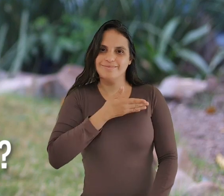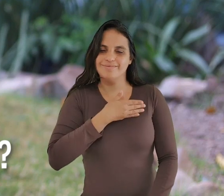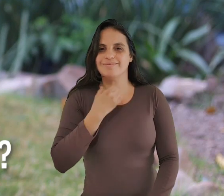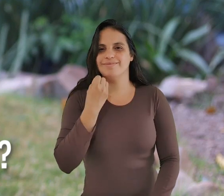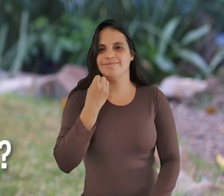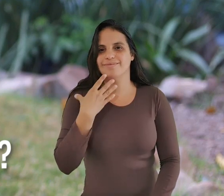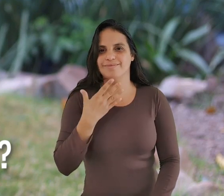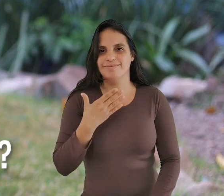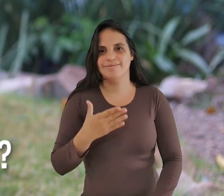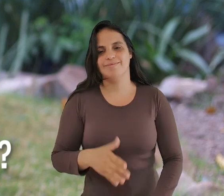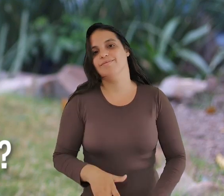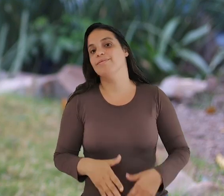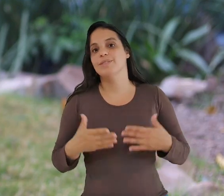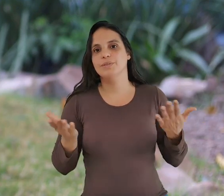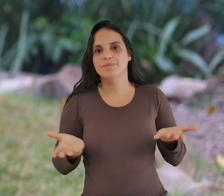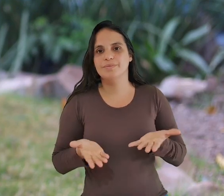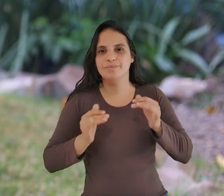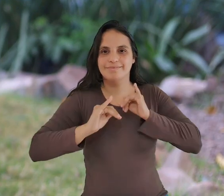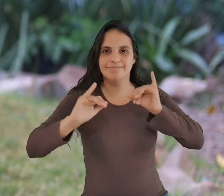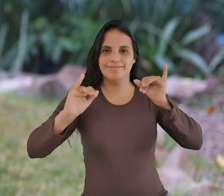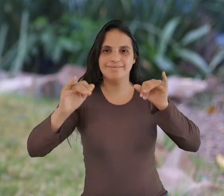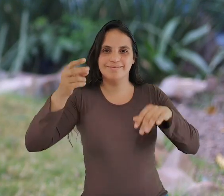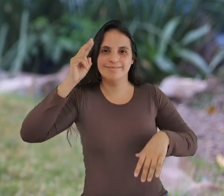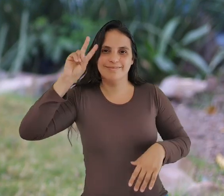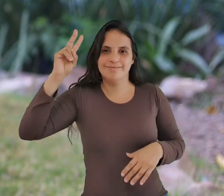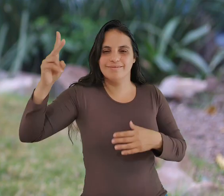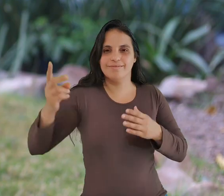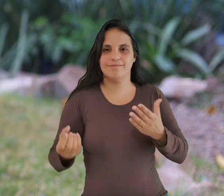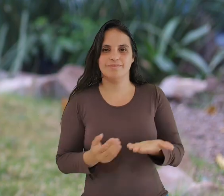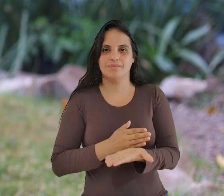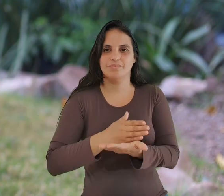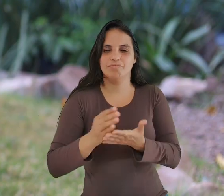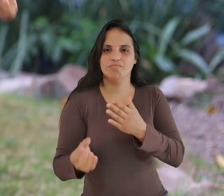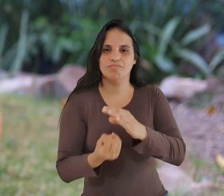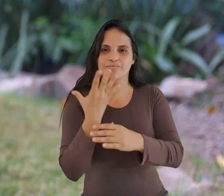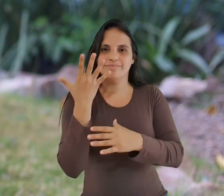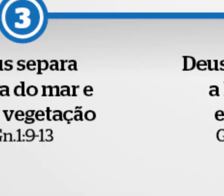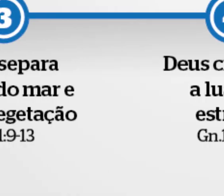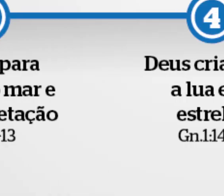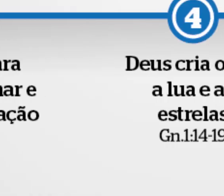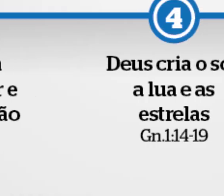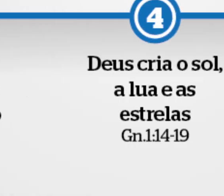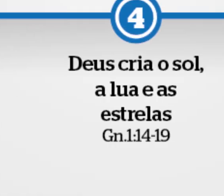Olá, amiguinhos, tudo bem? Hoje eu vou contar a história do começo.